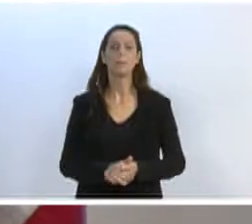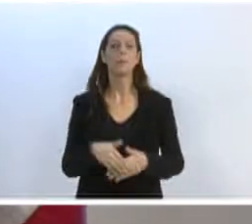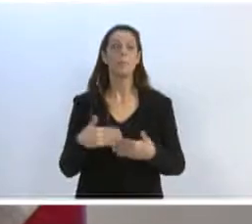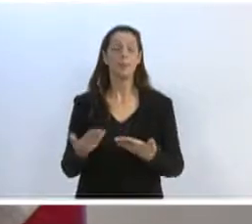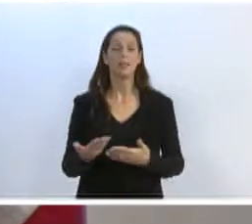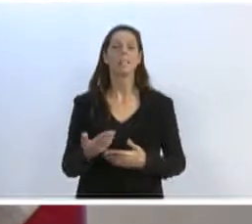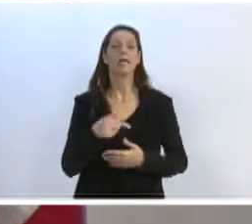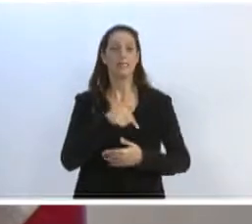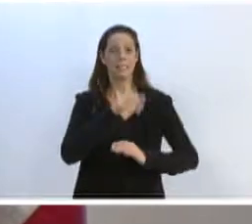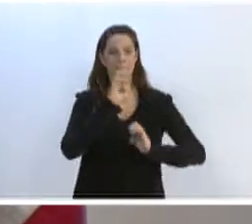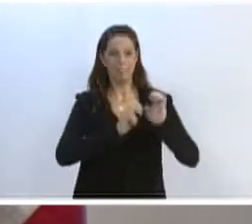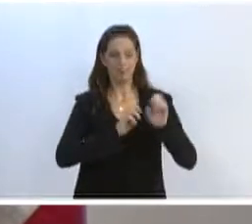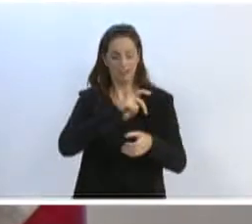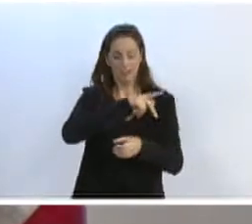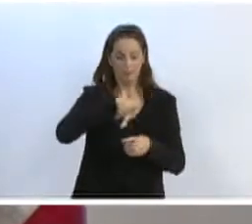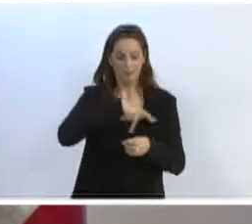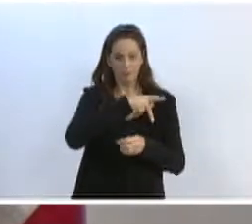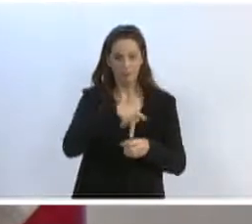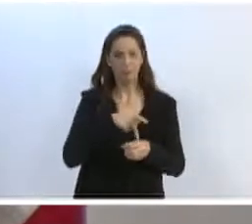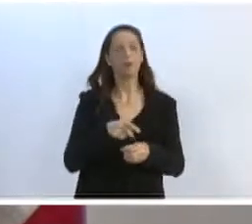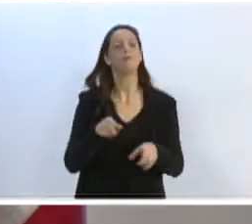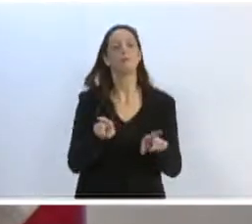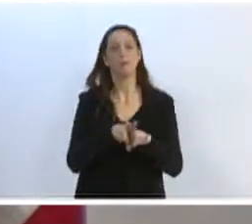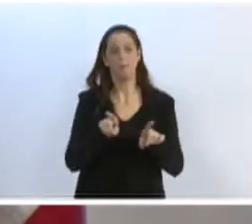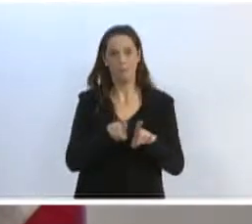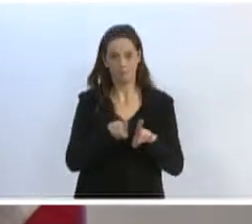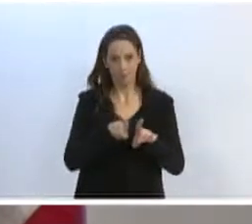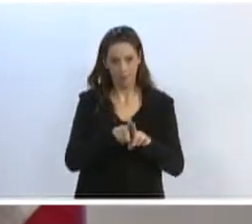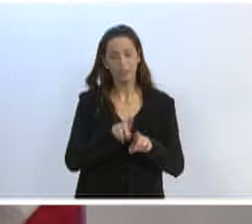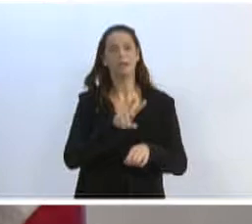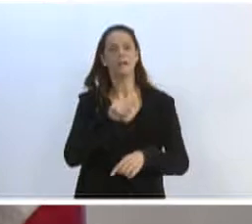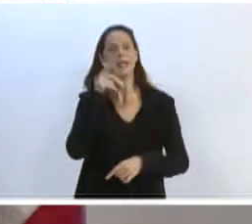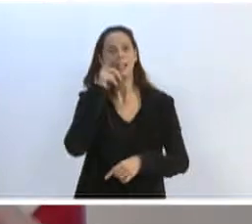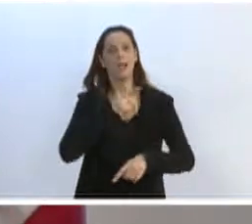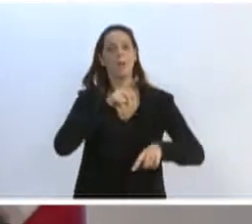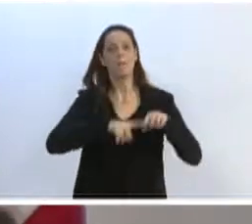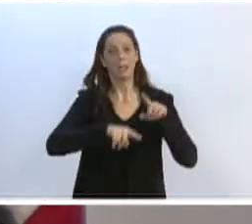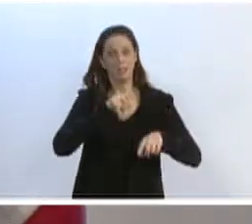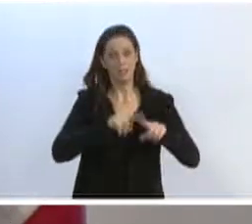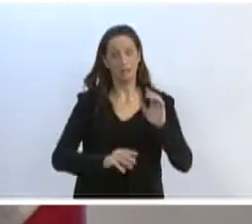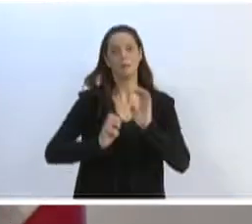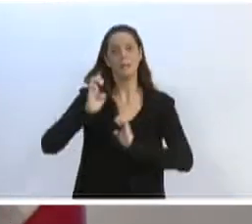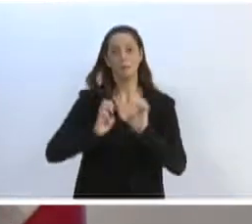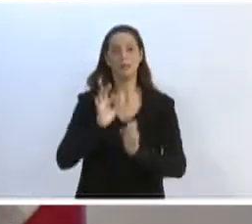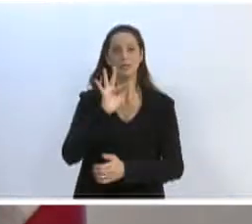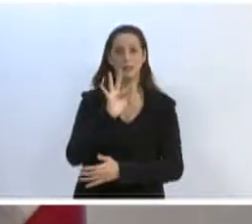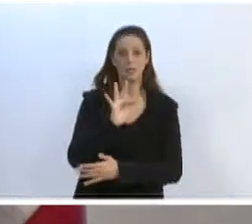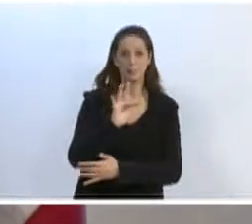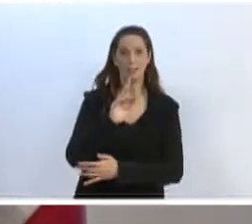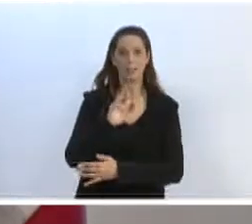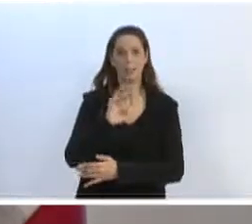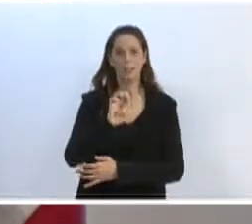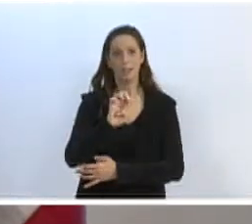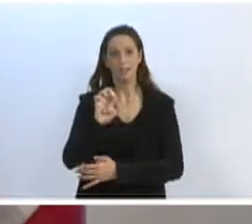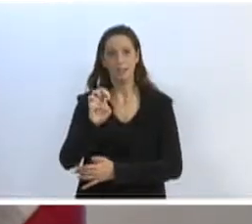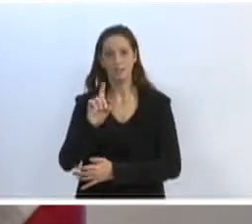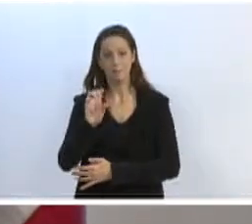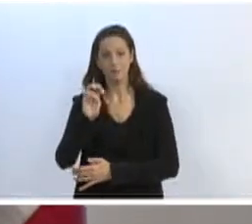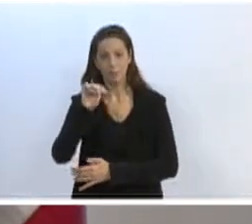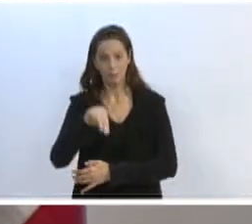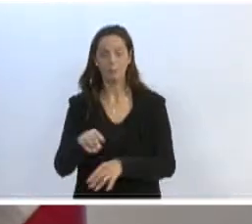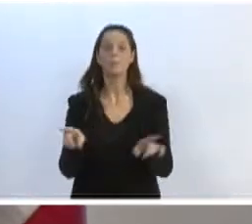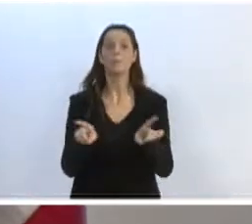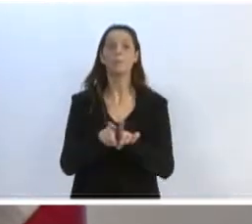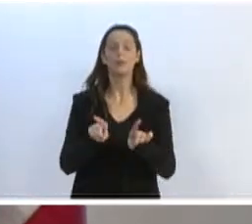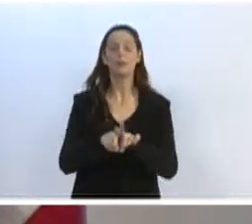fugiu pela filha não vai ser fornecido de possa fiscalizar esse material dando sequência quero agradecer ao setor de transações para